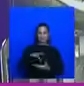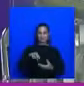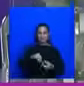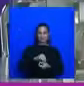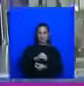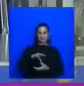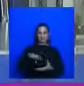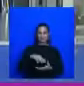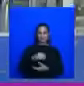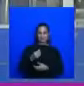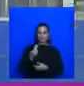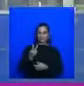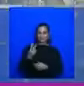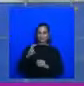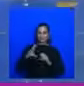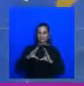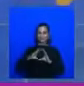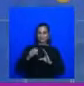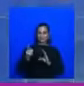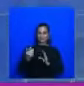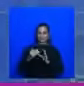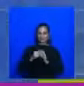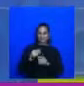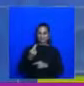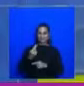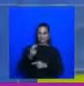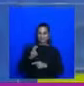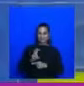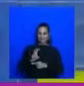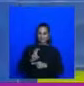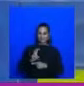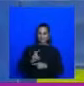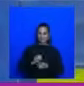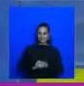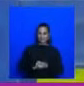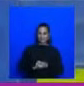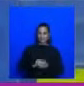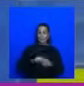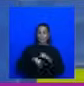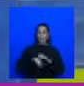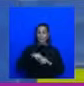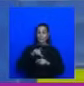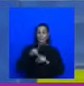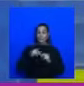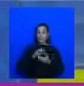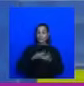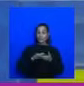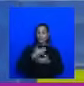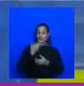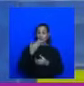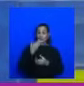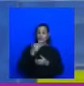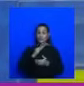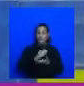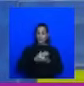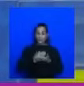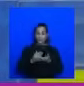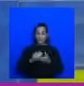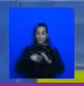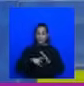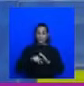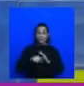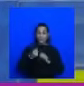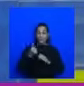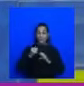Globo carregado, embaralhando 25 bolas numeradas de 0 a 25. O sorteio da Loto Fácil começando, o primeiro número